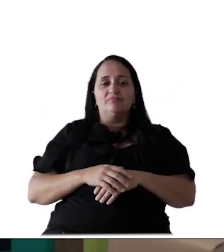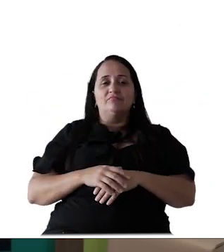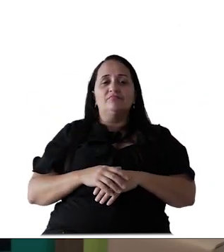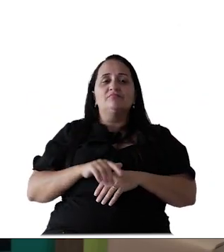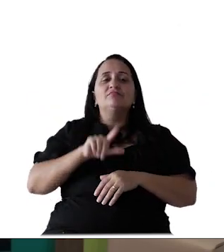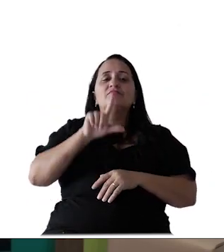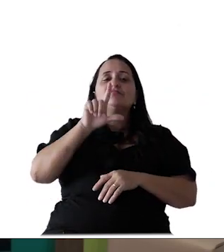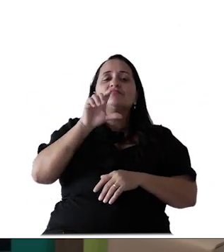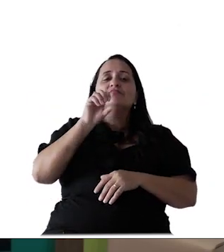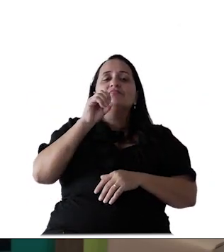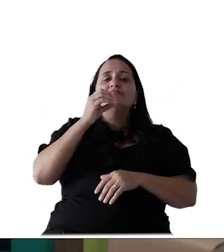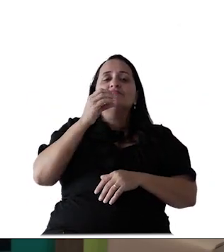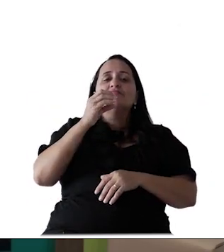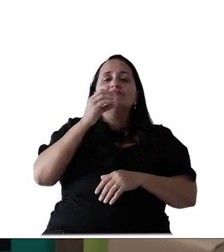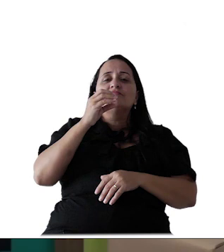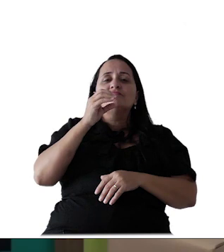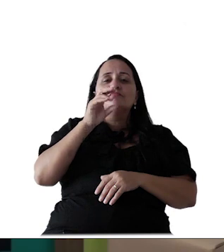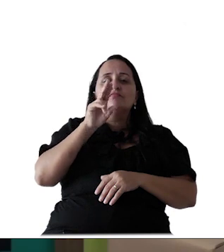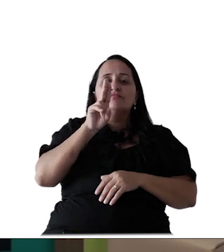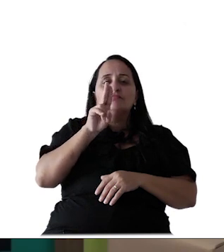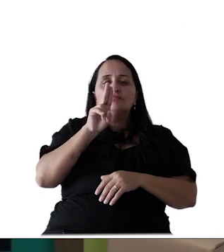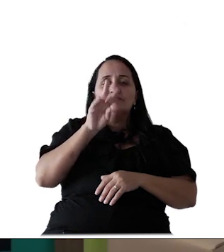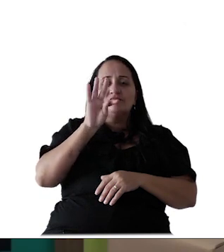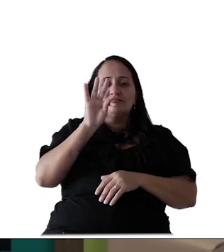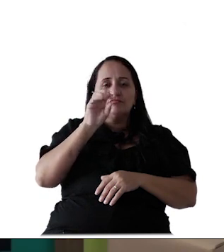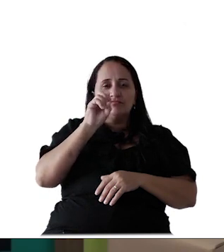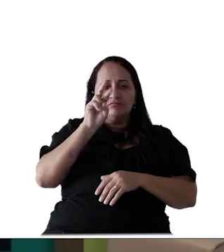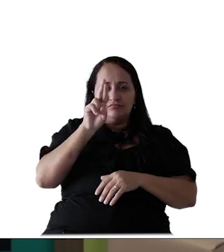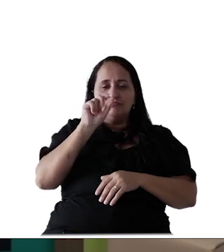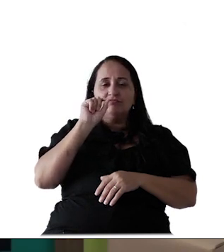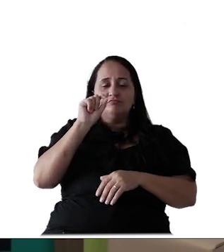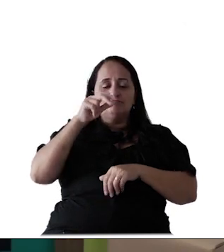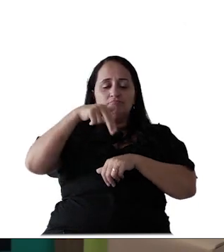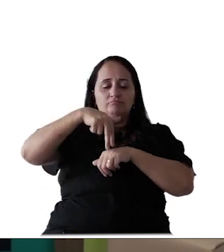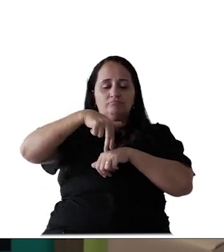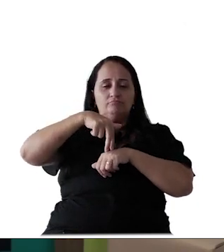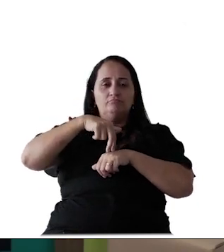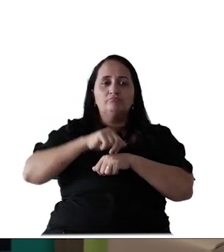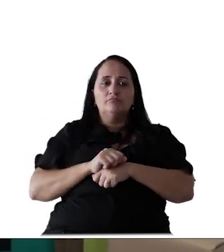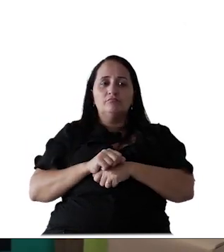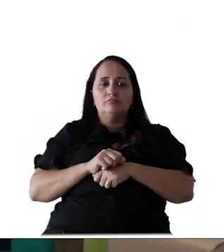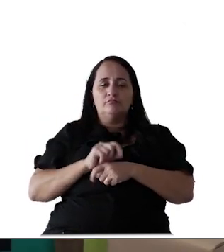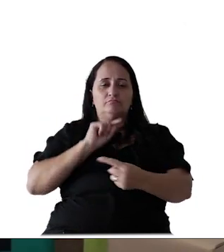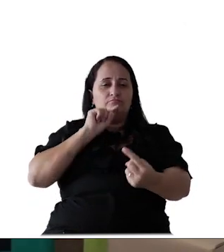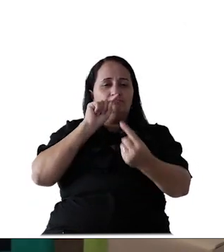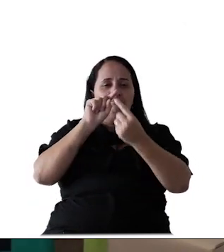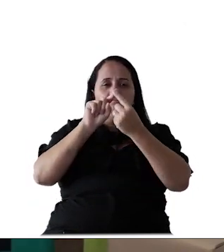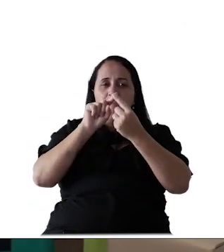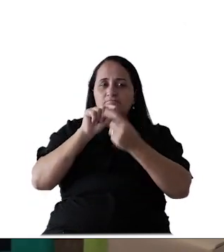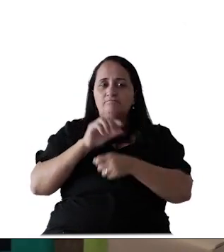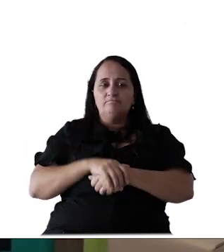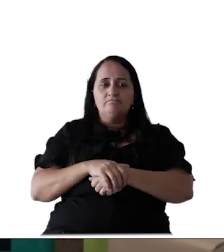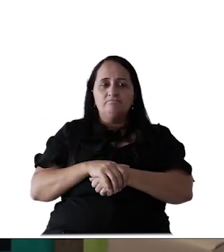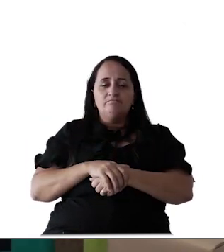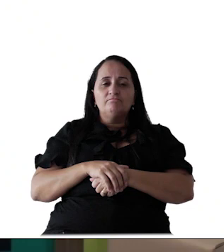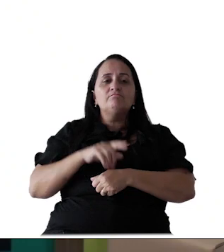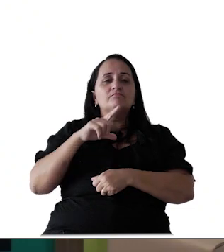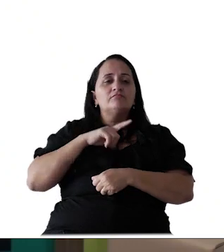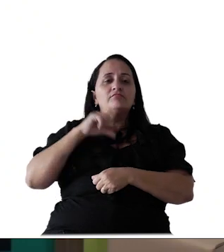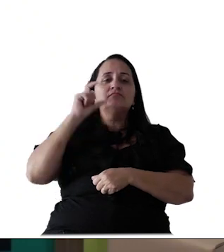emite, é o emissor. Ele tem um objetivo, ele tem uma intencionalidade quando ele